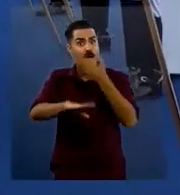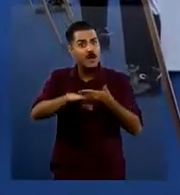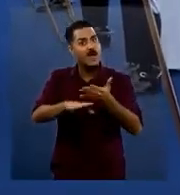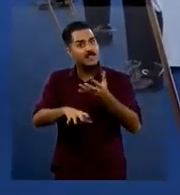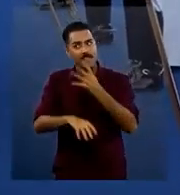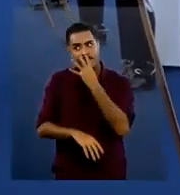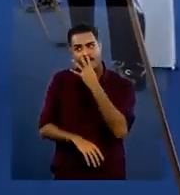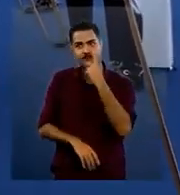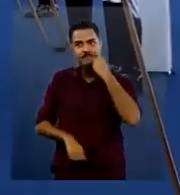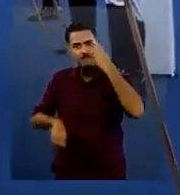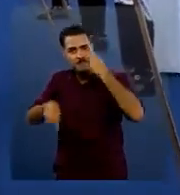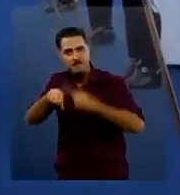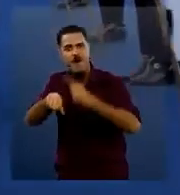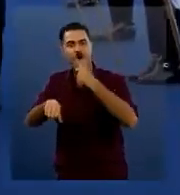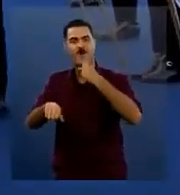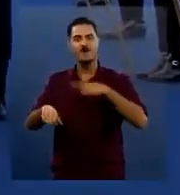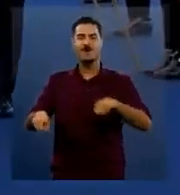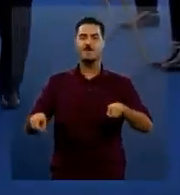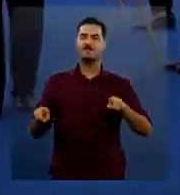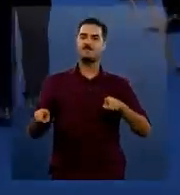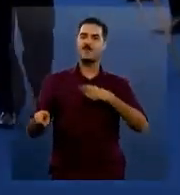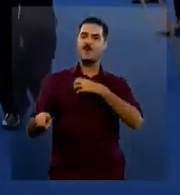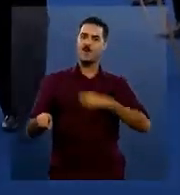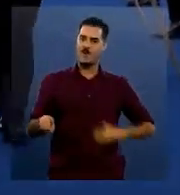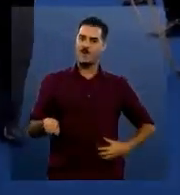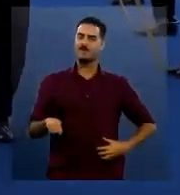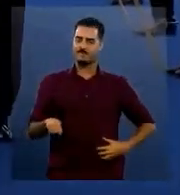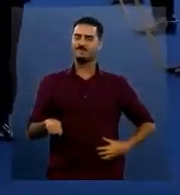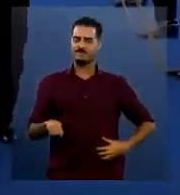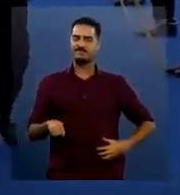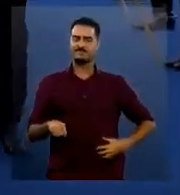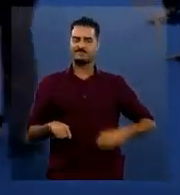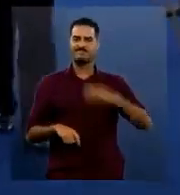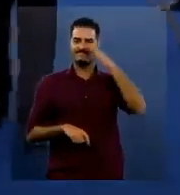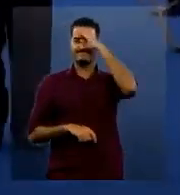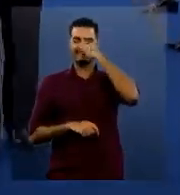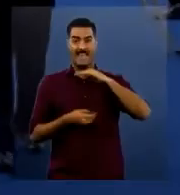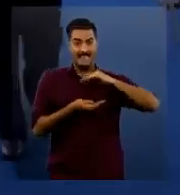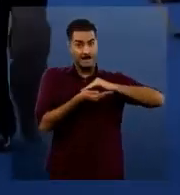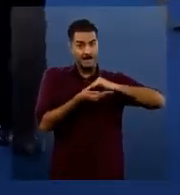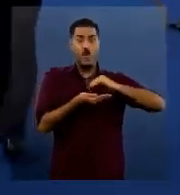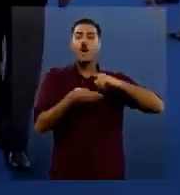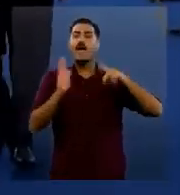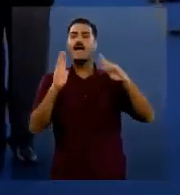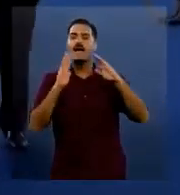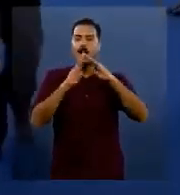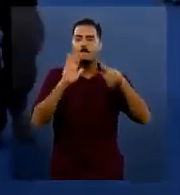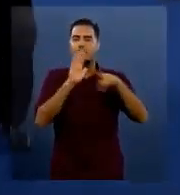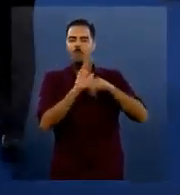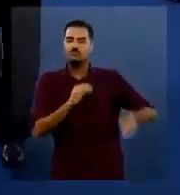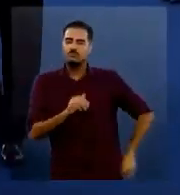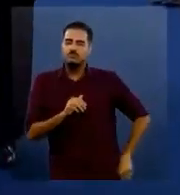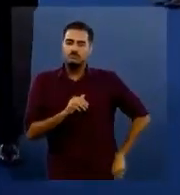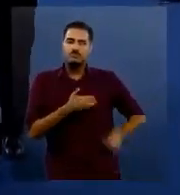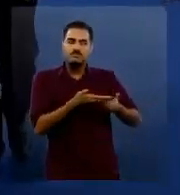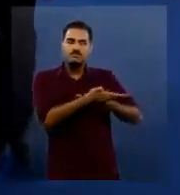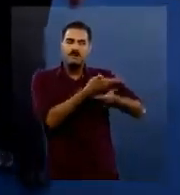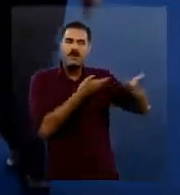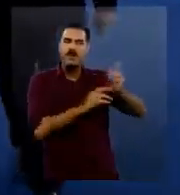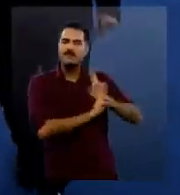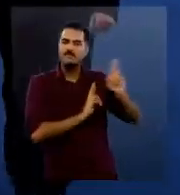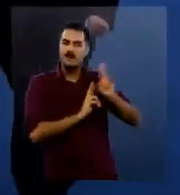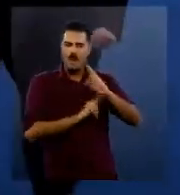Jair Bolsonaro, né? O Itamaraty, que é a casa da diplomacia brasileira, um prédio belíssimo em Brasília. Tem inúmeras obras